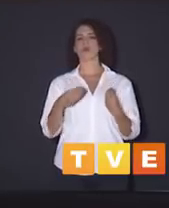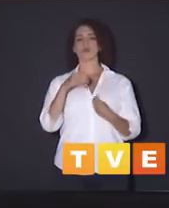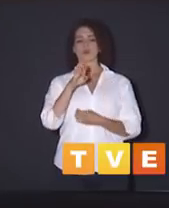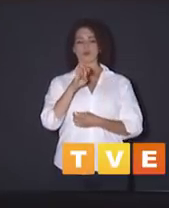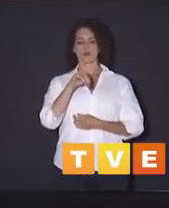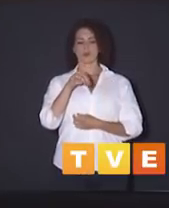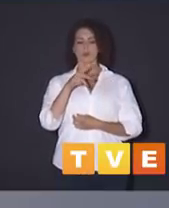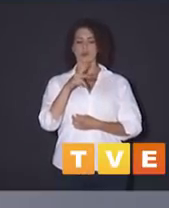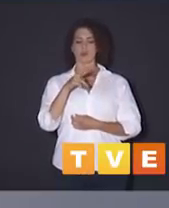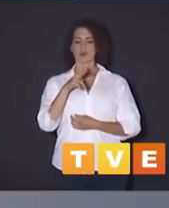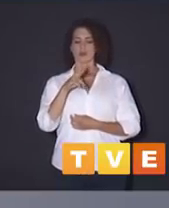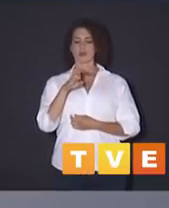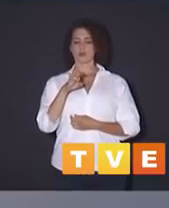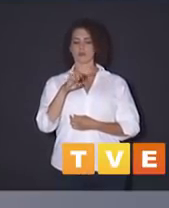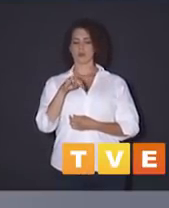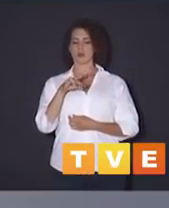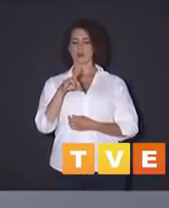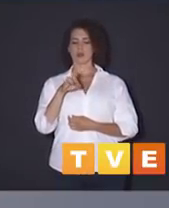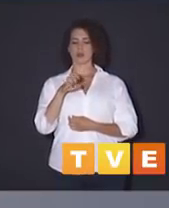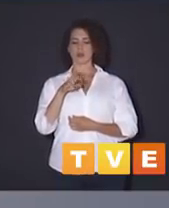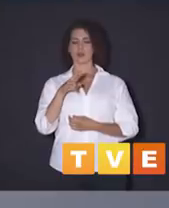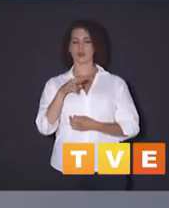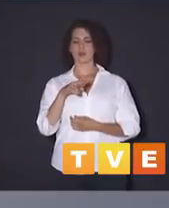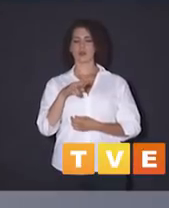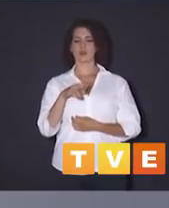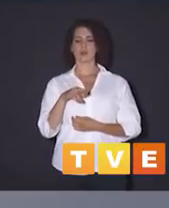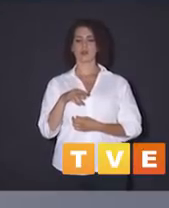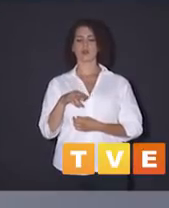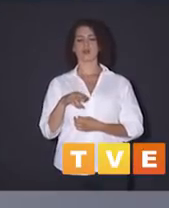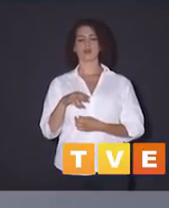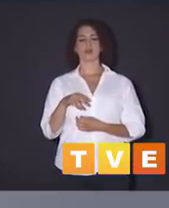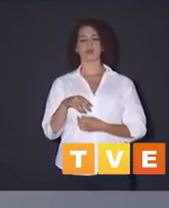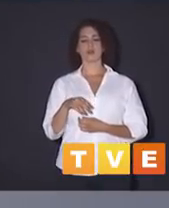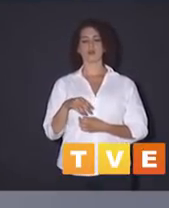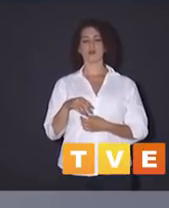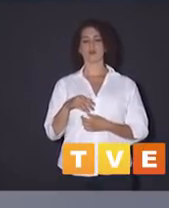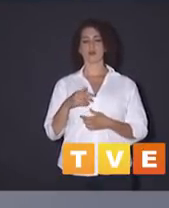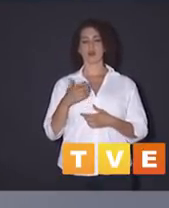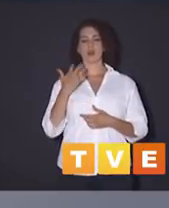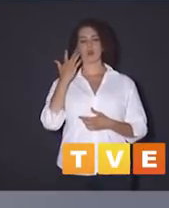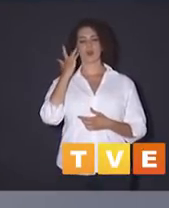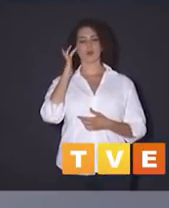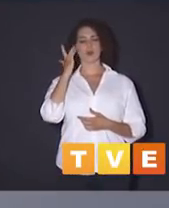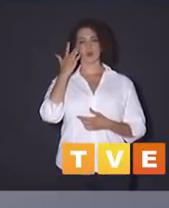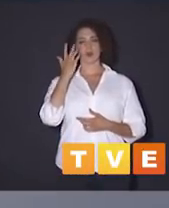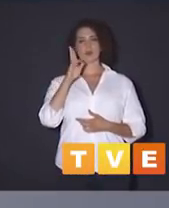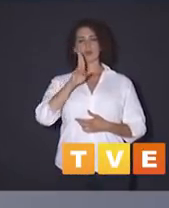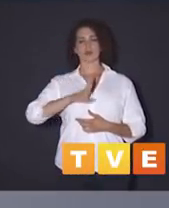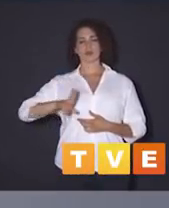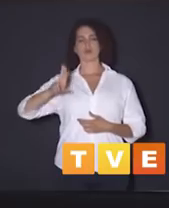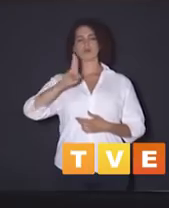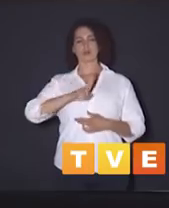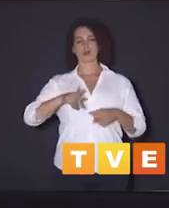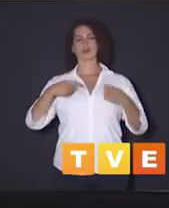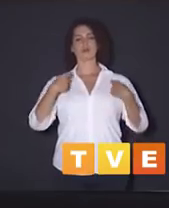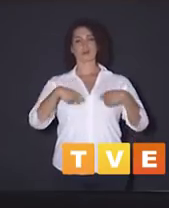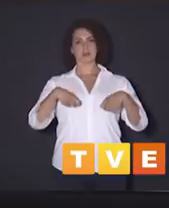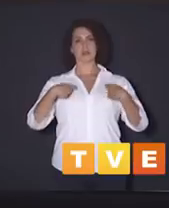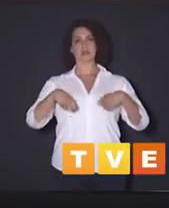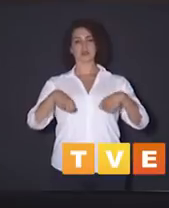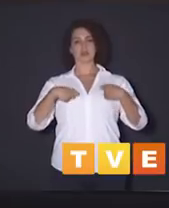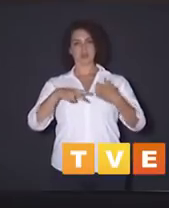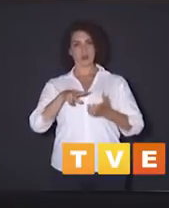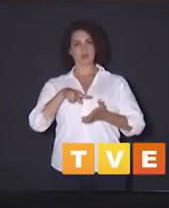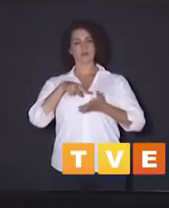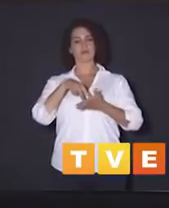como formar para isso que eu acho que é o desafio que a universidade se coloca e quais